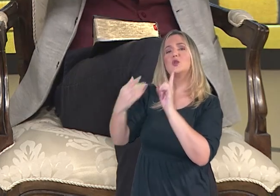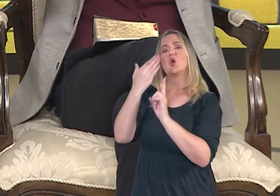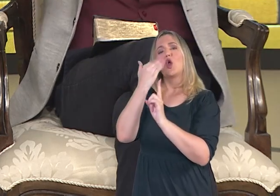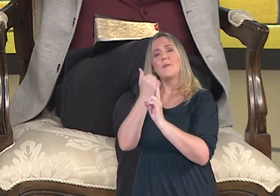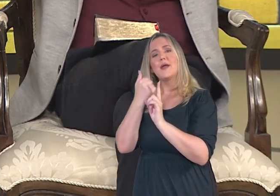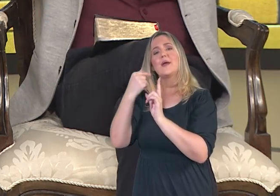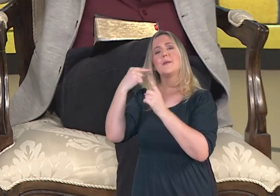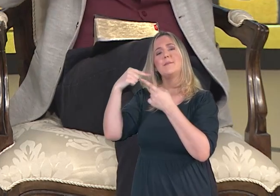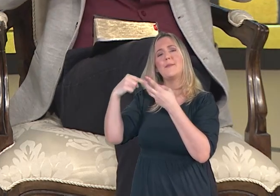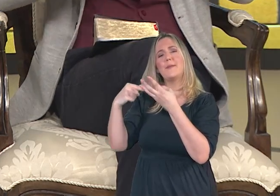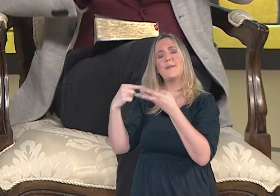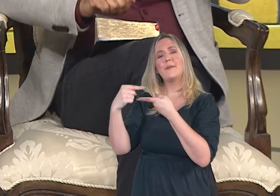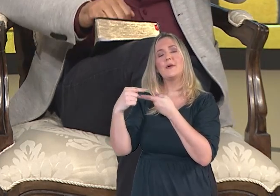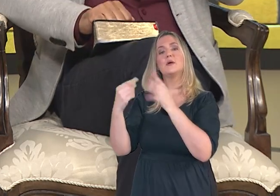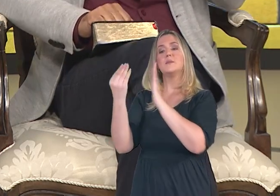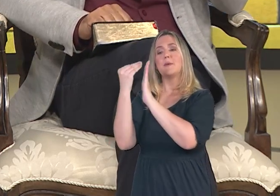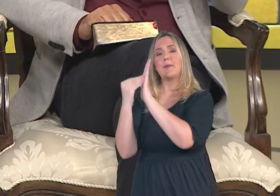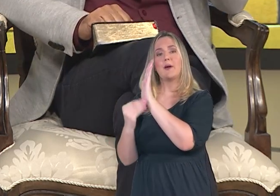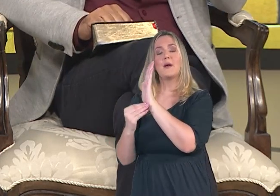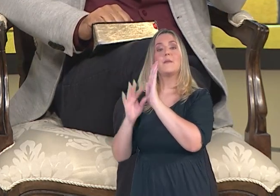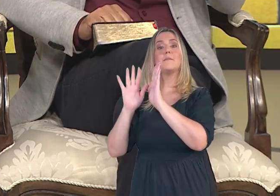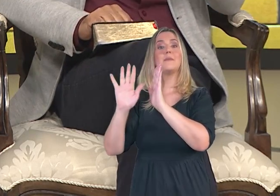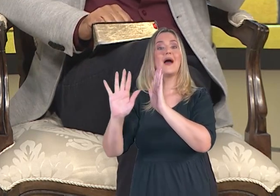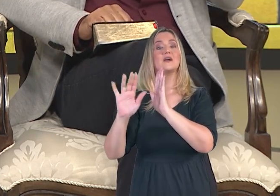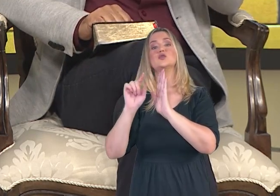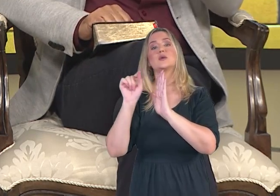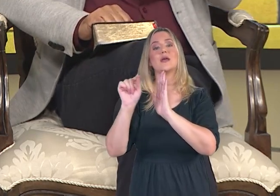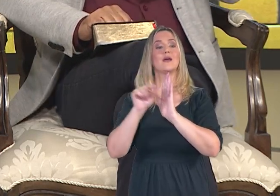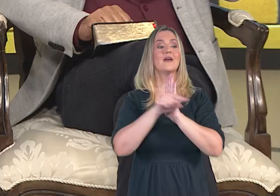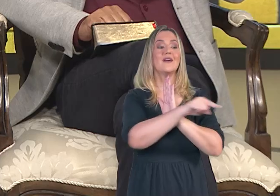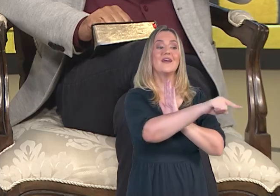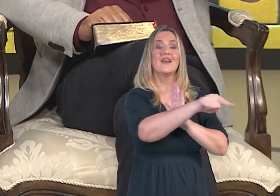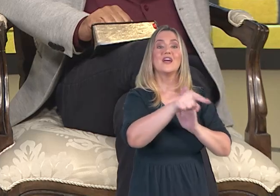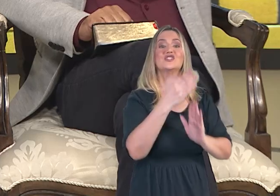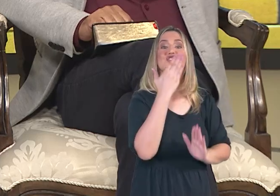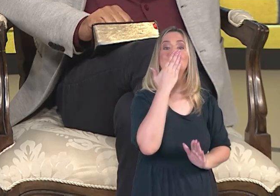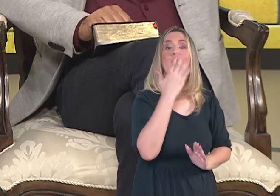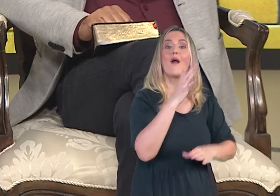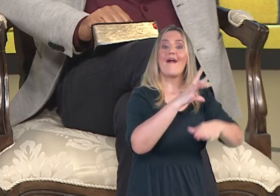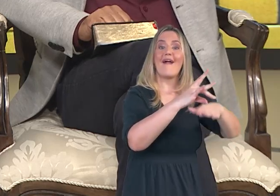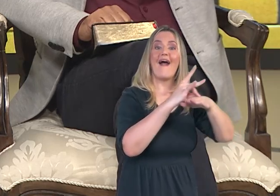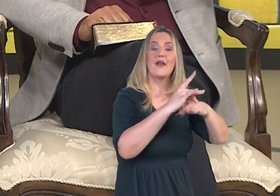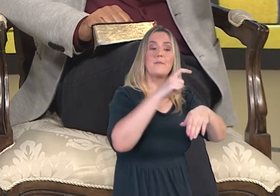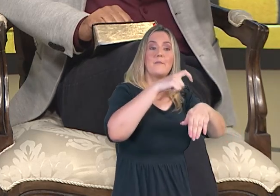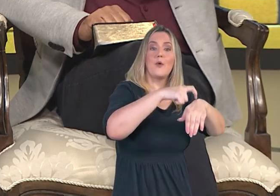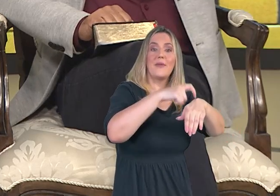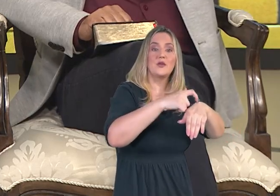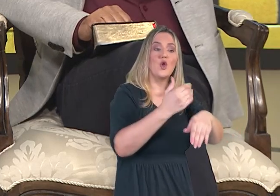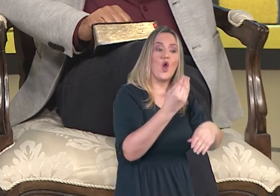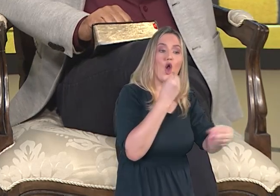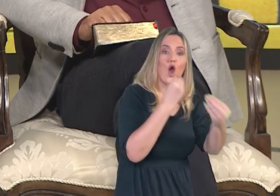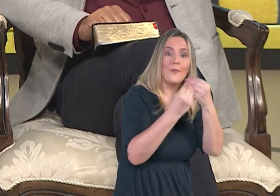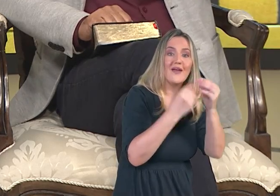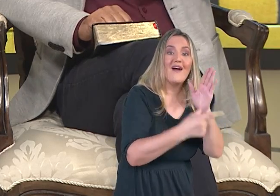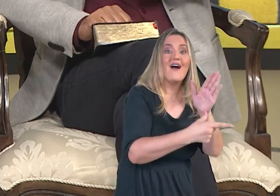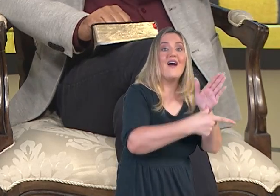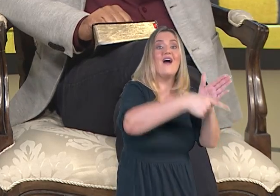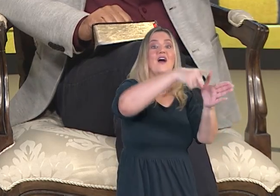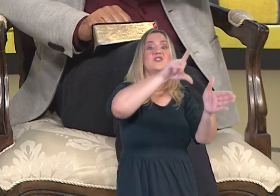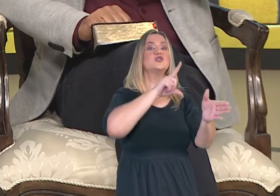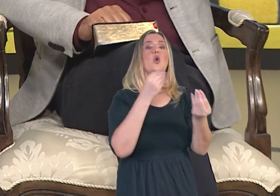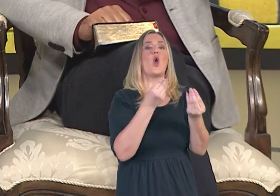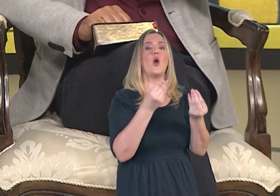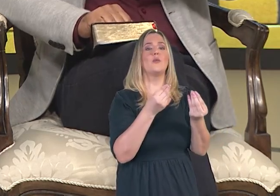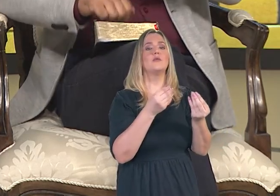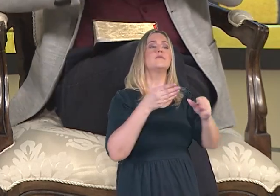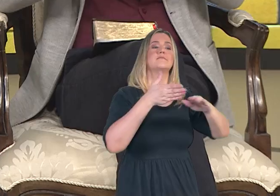que eram postos sobre Daniel provavelmente tinham sido alimentos oferecidos aos deuses da Babilônia antes de serem servidos